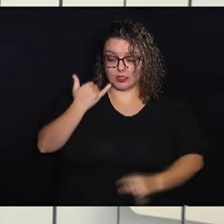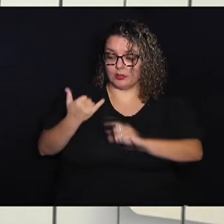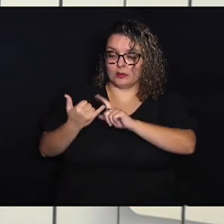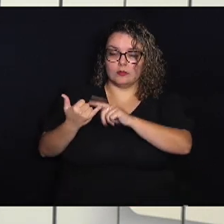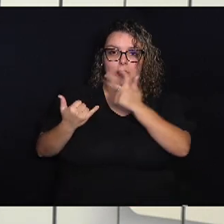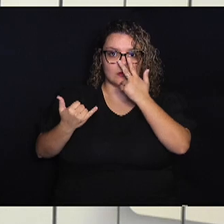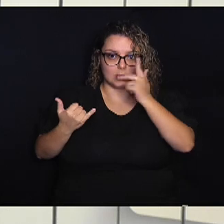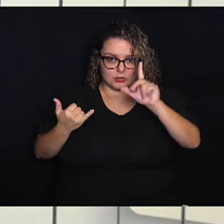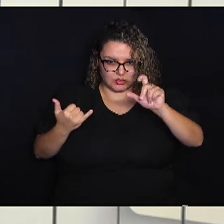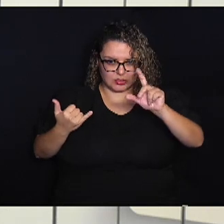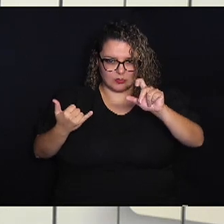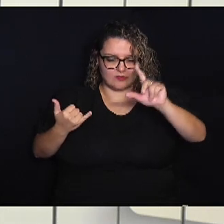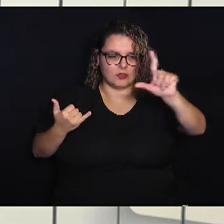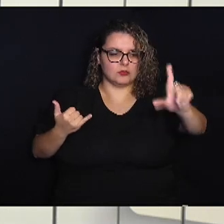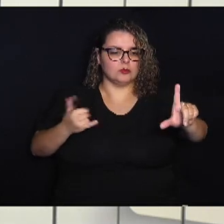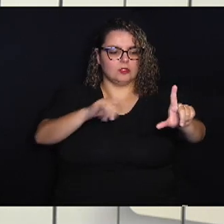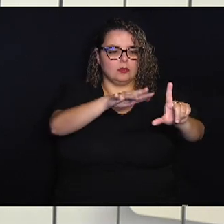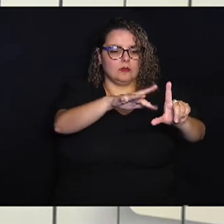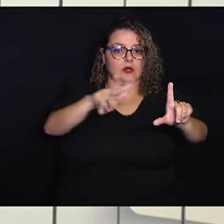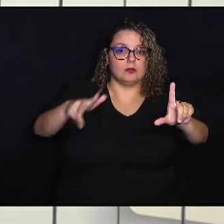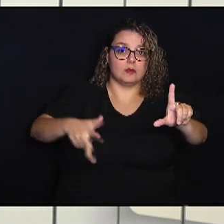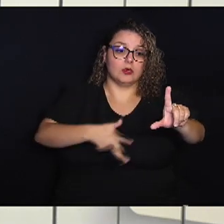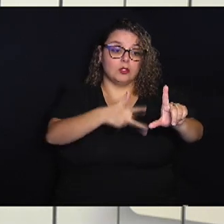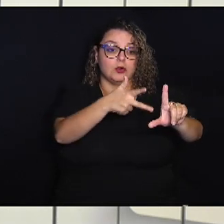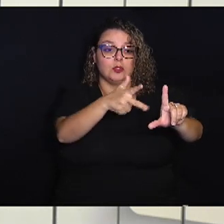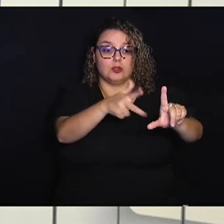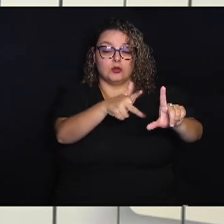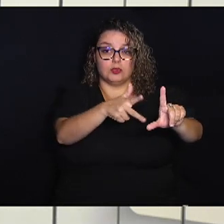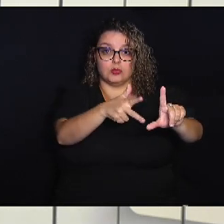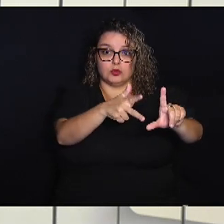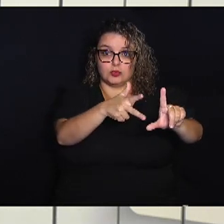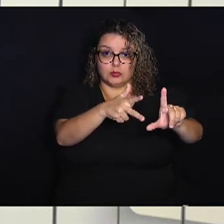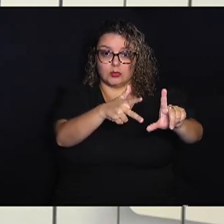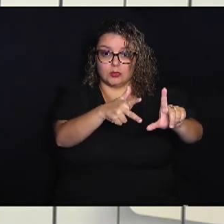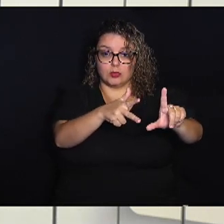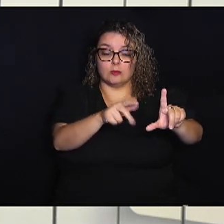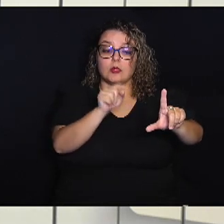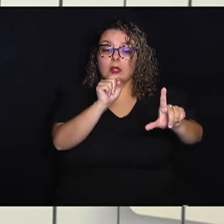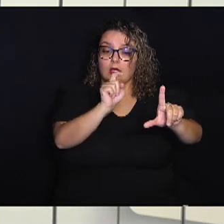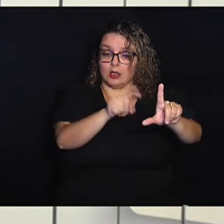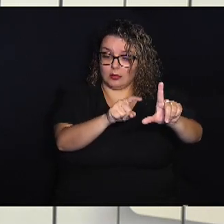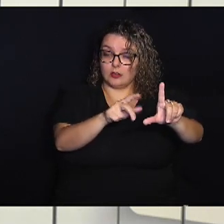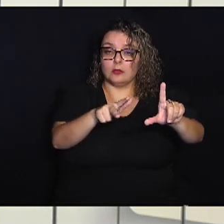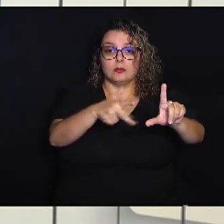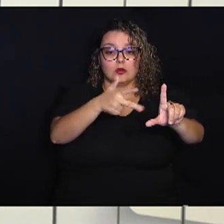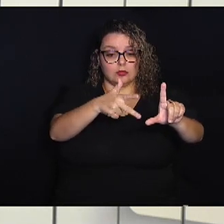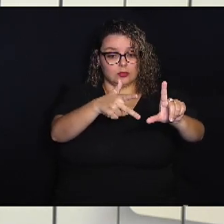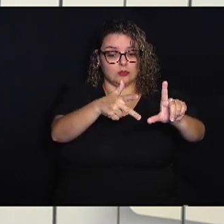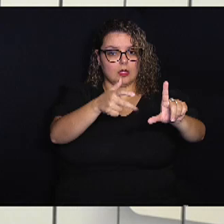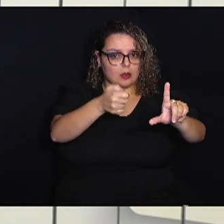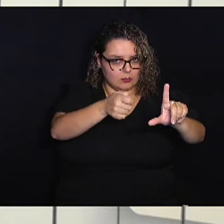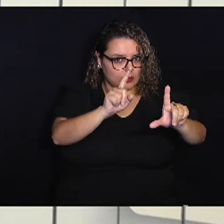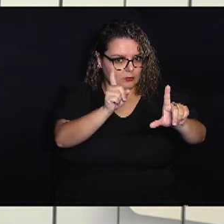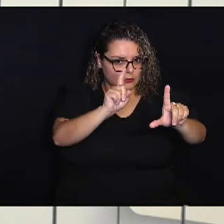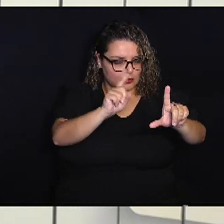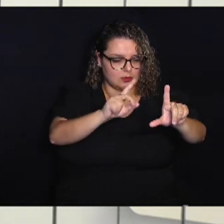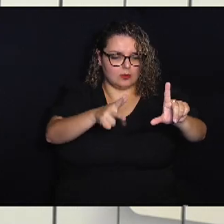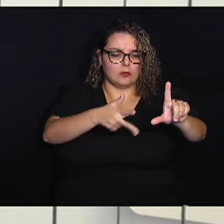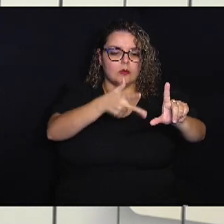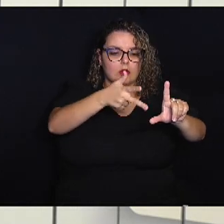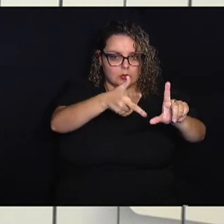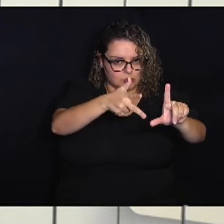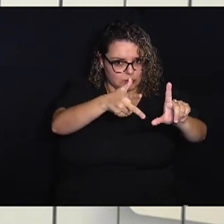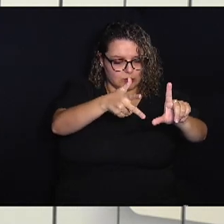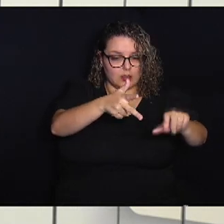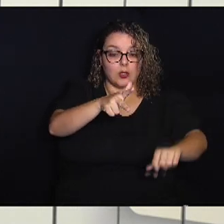a câmera como se fosse tirar uma foto e você vai apontar aqui, ó, para este QR Code. Com a câmera do seu celular apontada para este QR